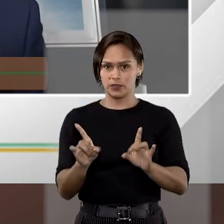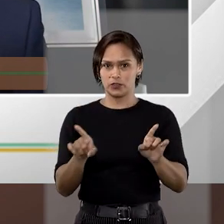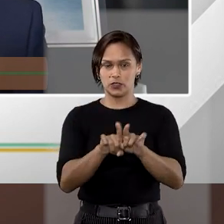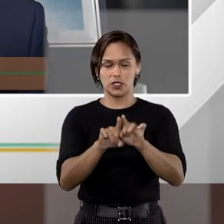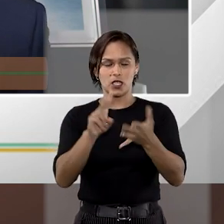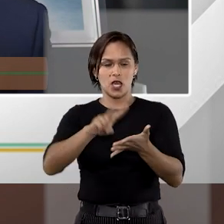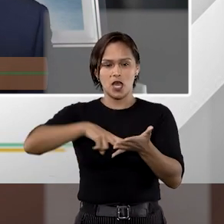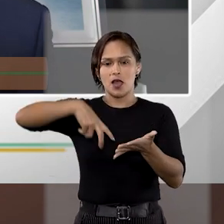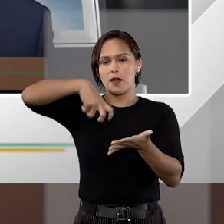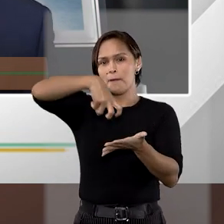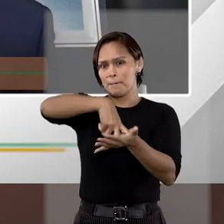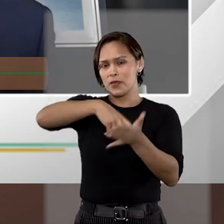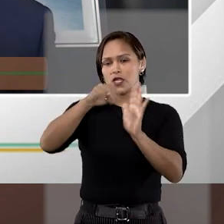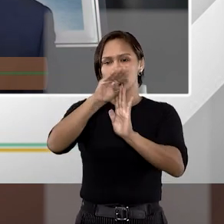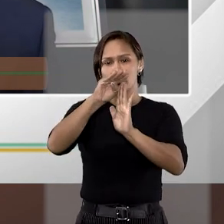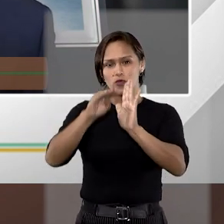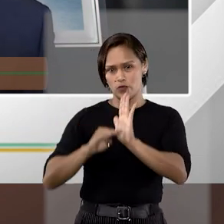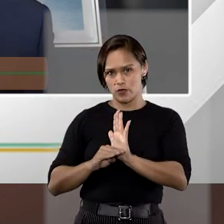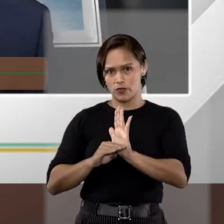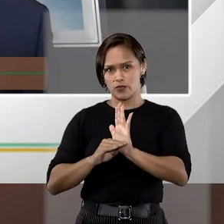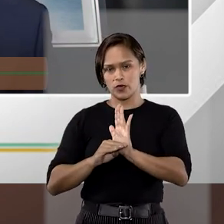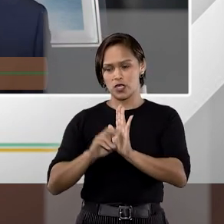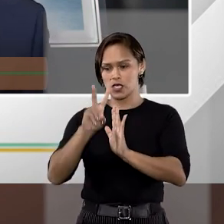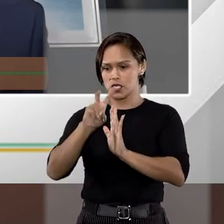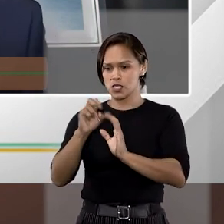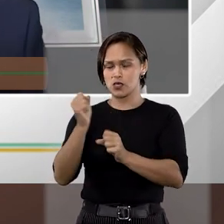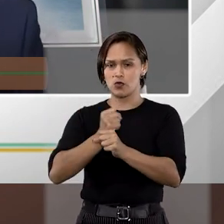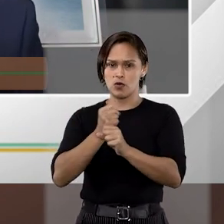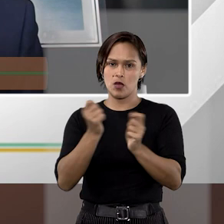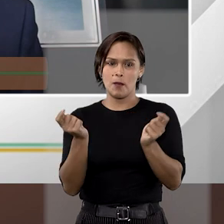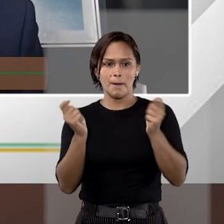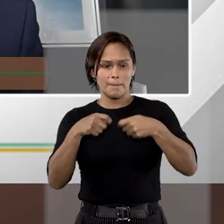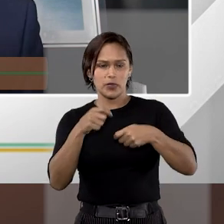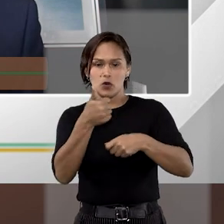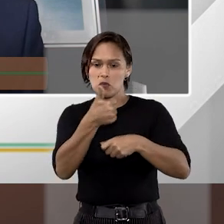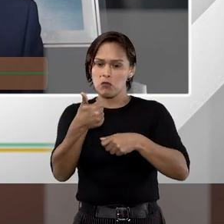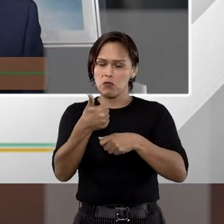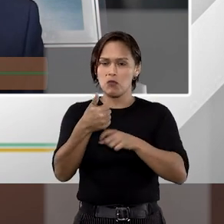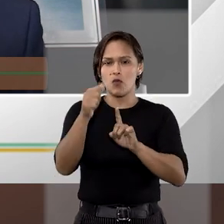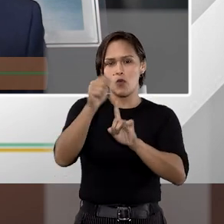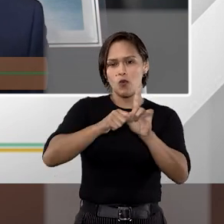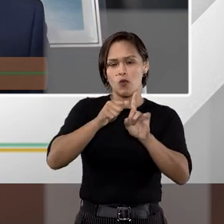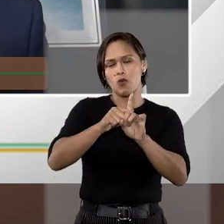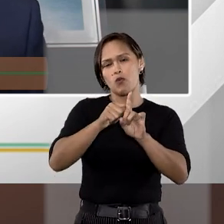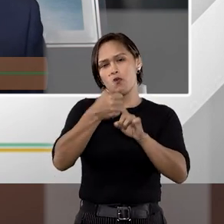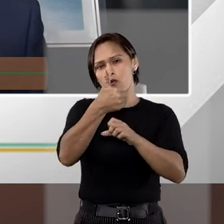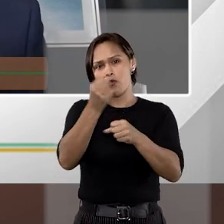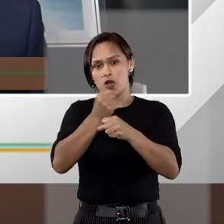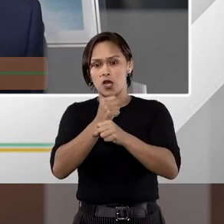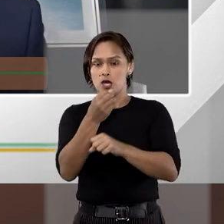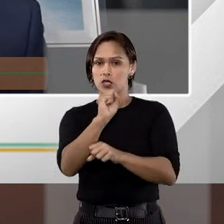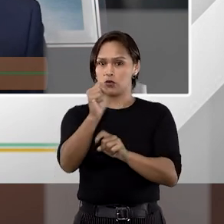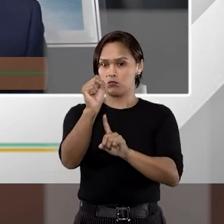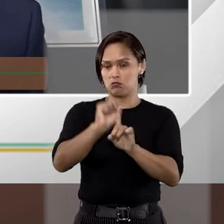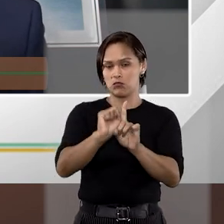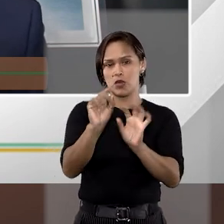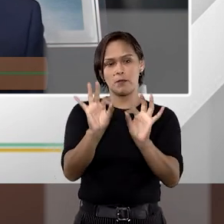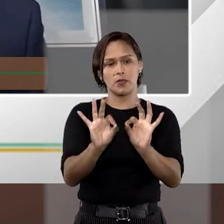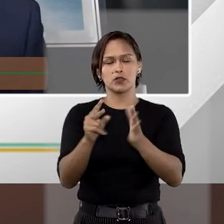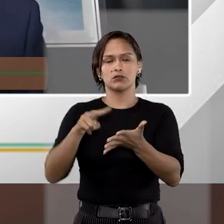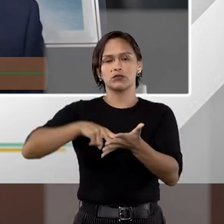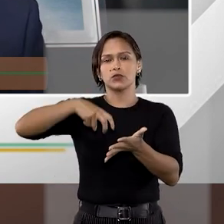a pena dele Desce a pasta cinco anos pode ser notícia até um ano e oito meses aí ele então